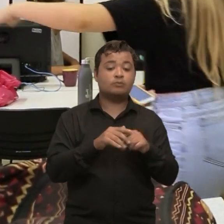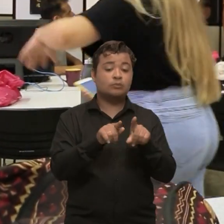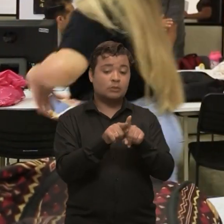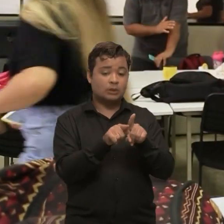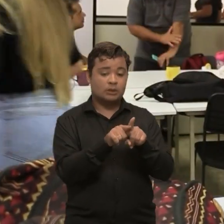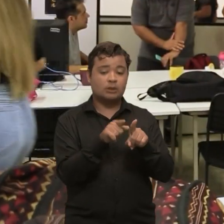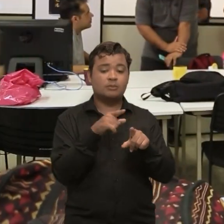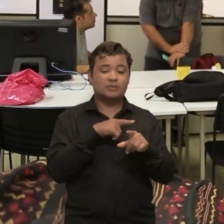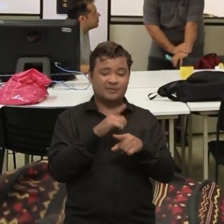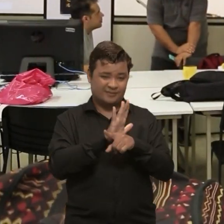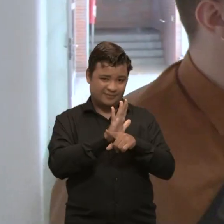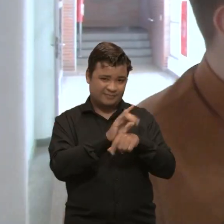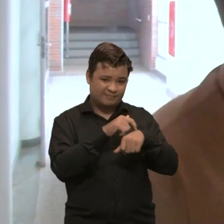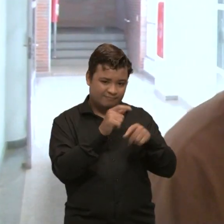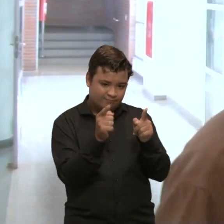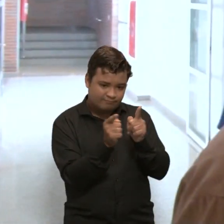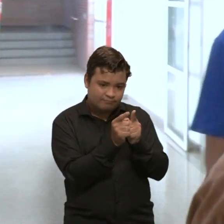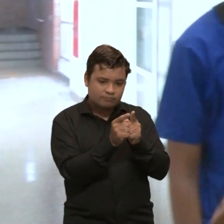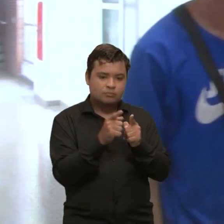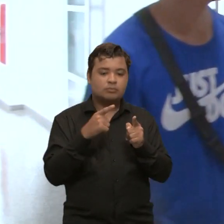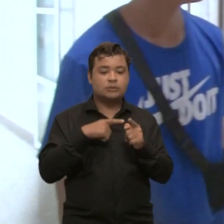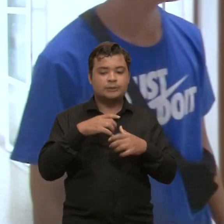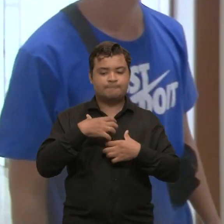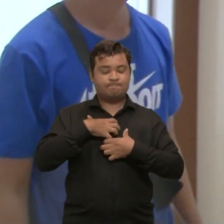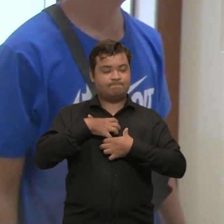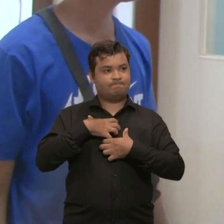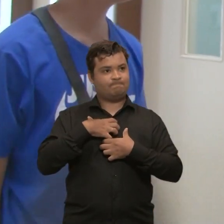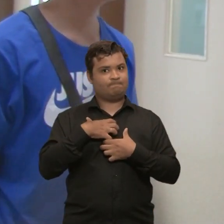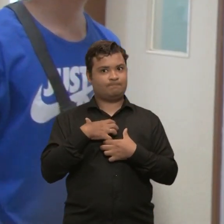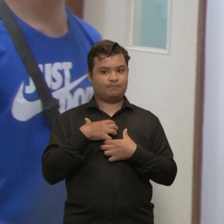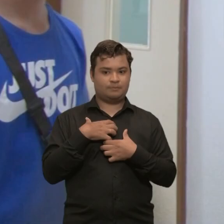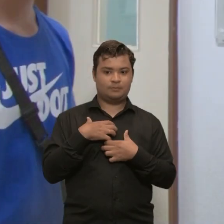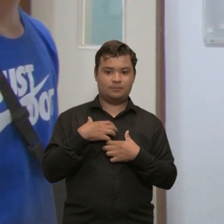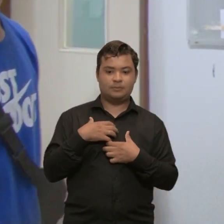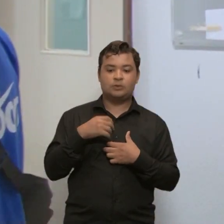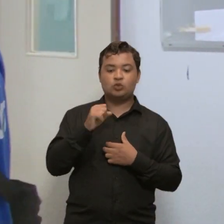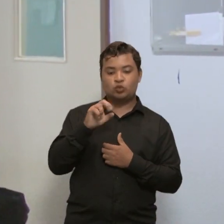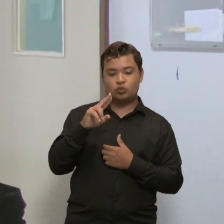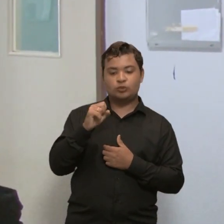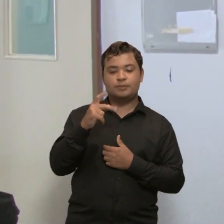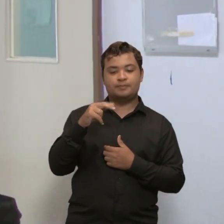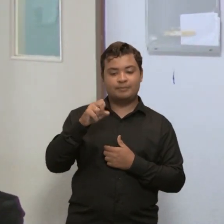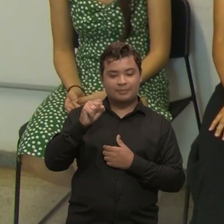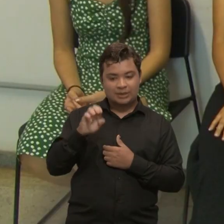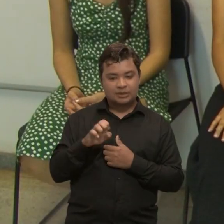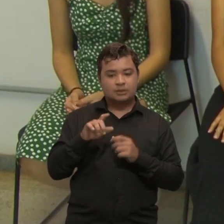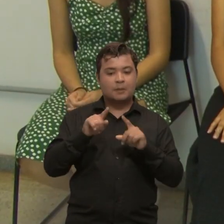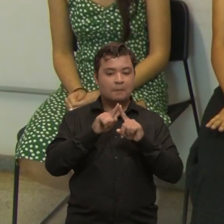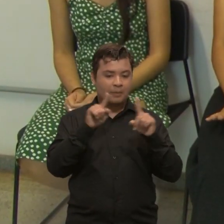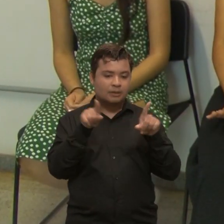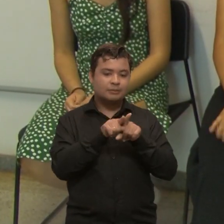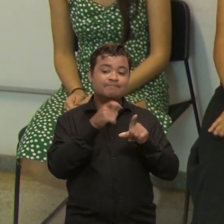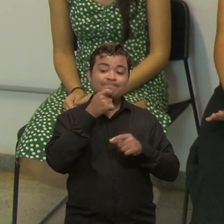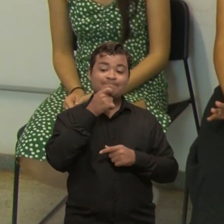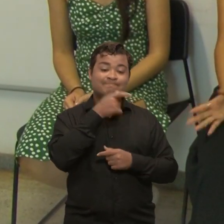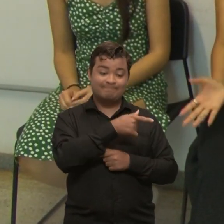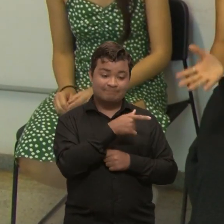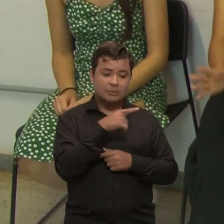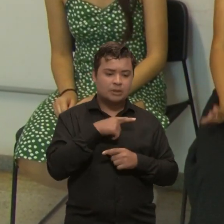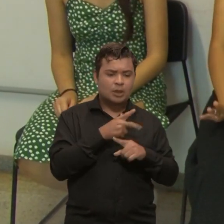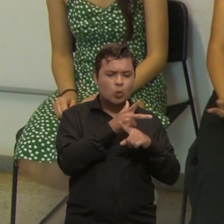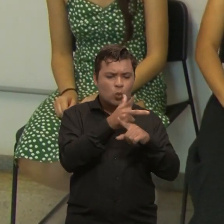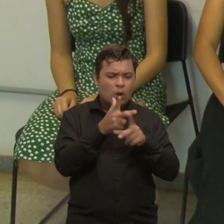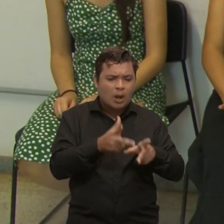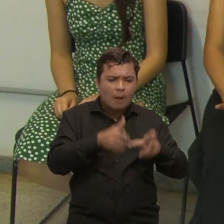esse curta, ele tem um plot de suspense, mas ele é num tom engraçado, então a gente faz muitos cortes rápidos,